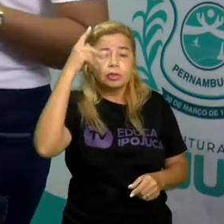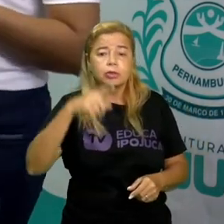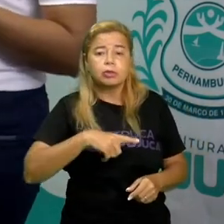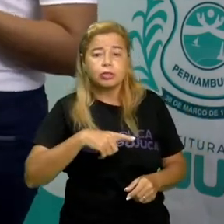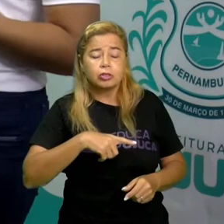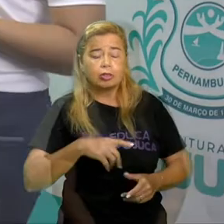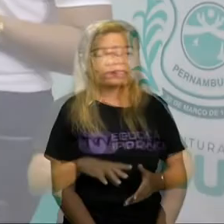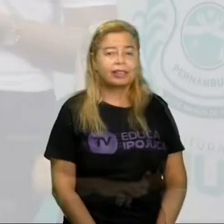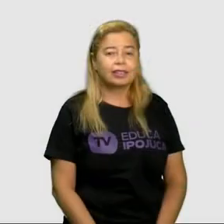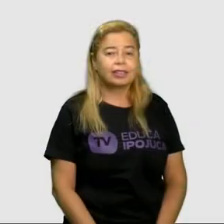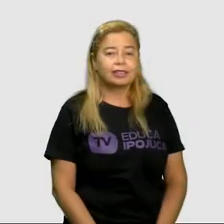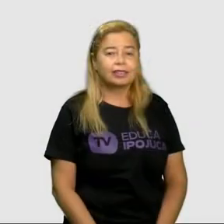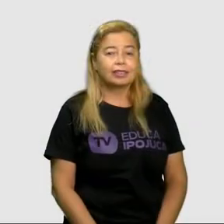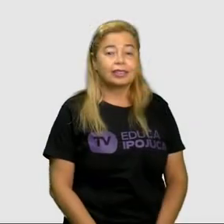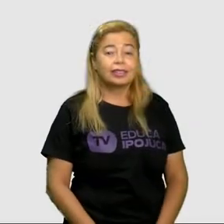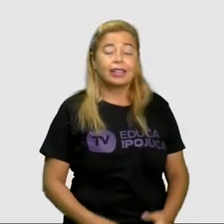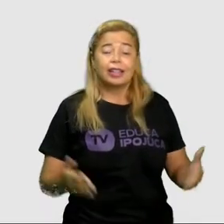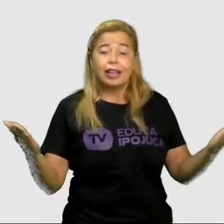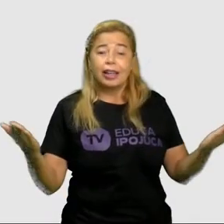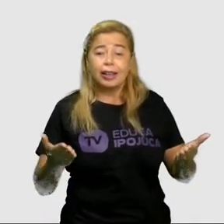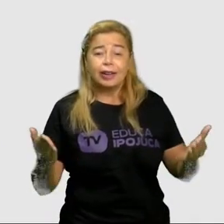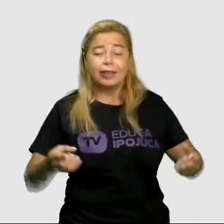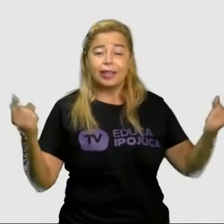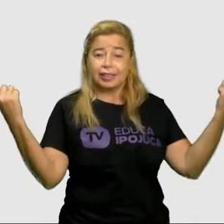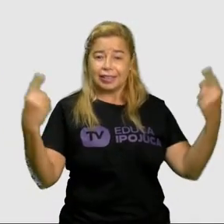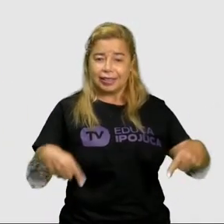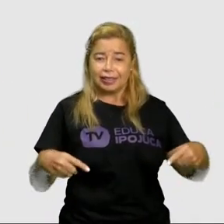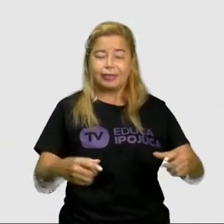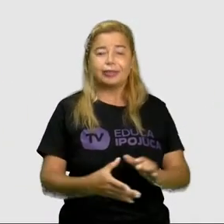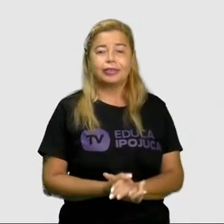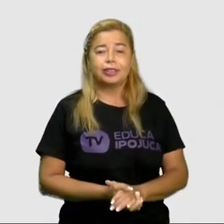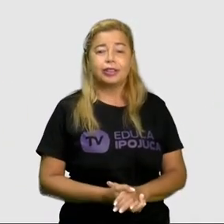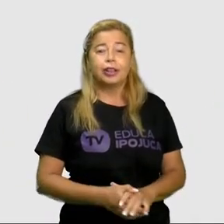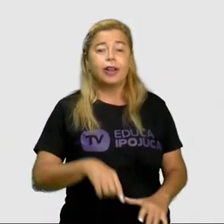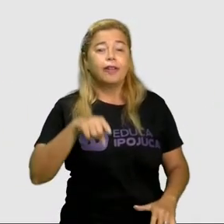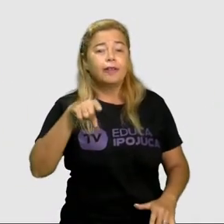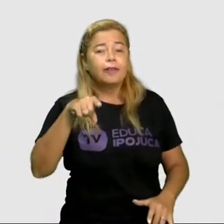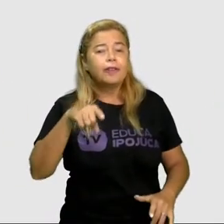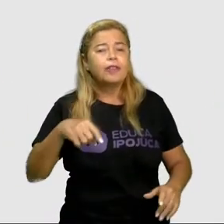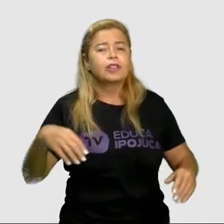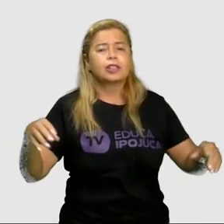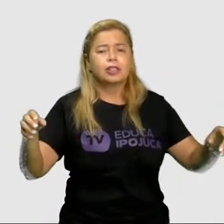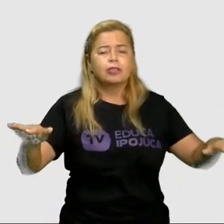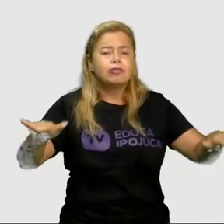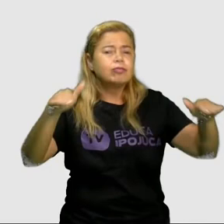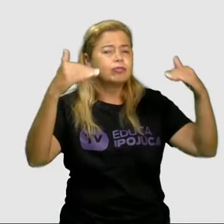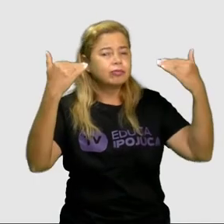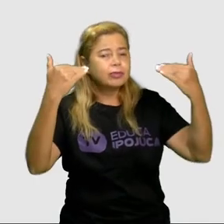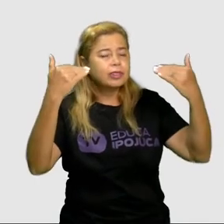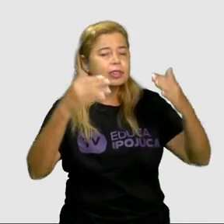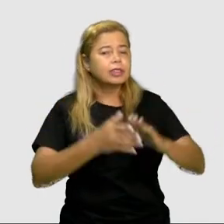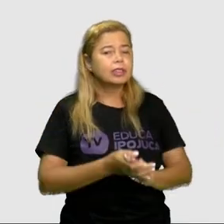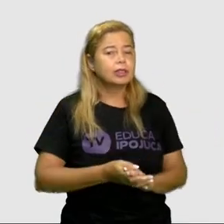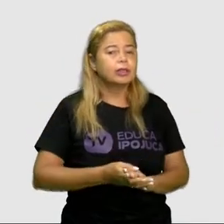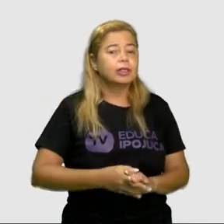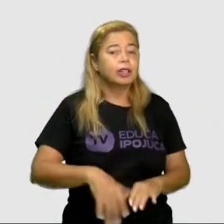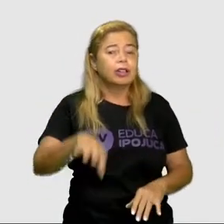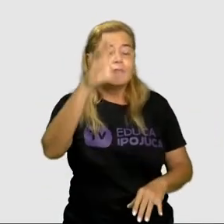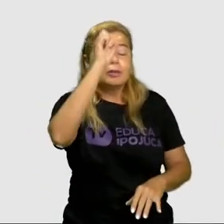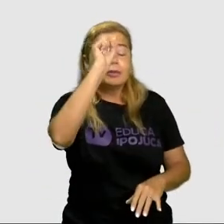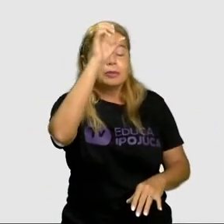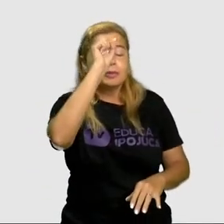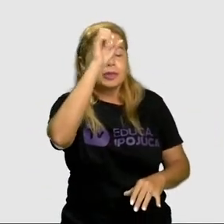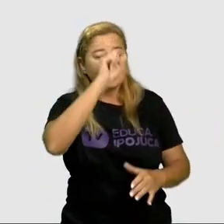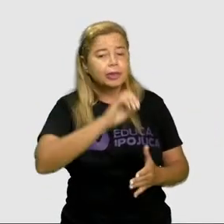é. Agora, no desafio de hoje, eu quero que vocês prestem bastante atenção sobre o que a gente estudou.